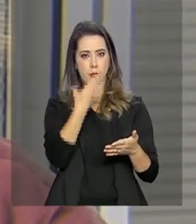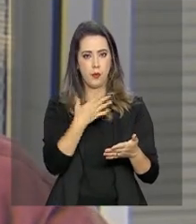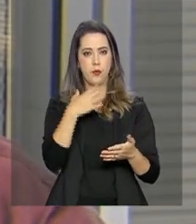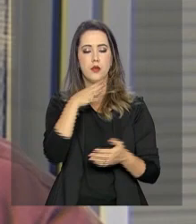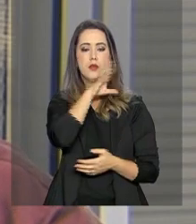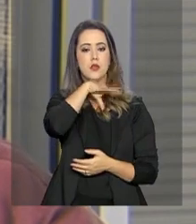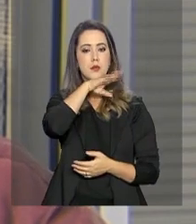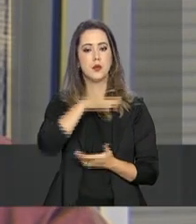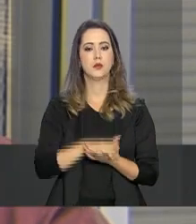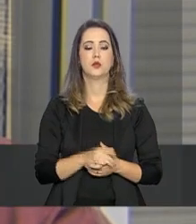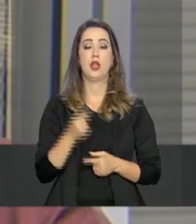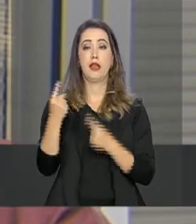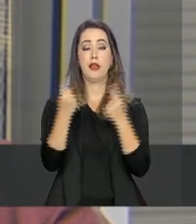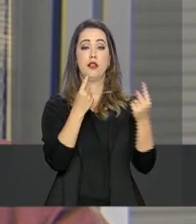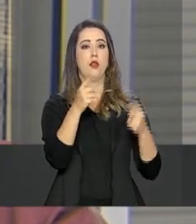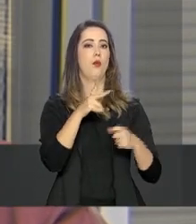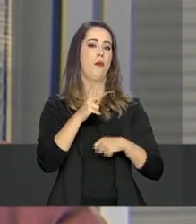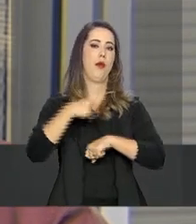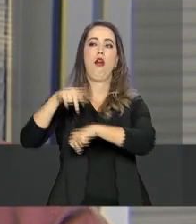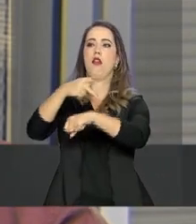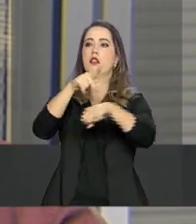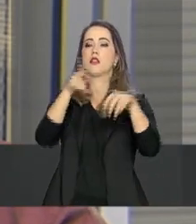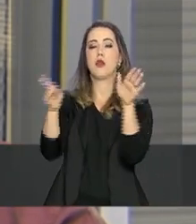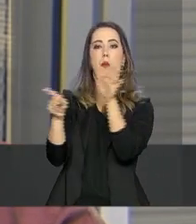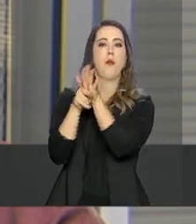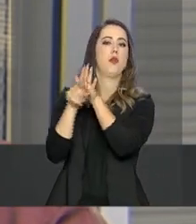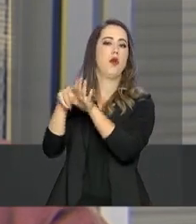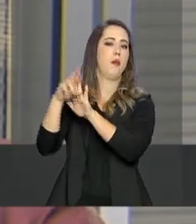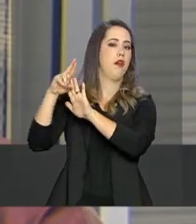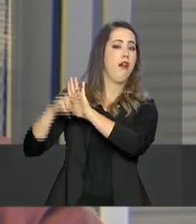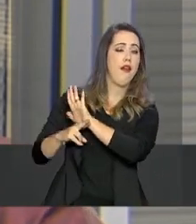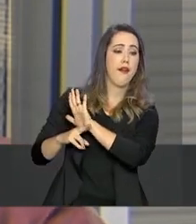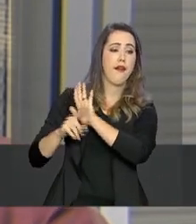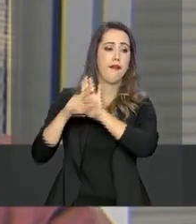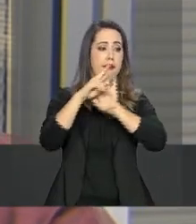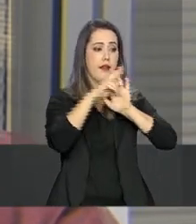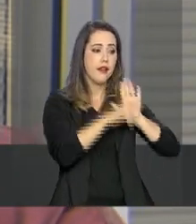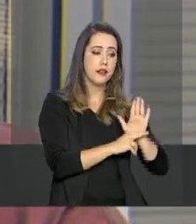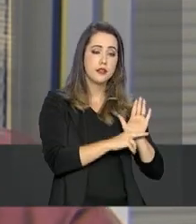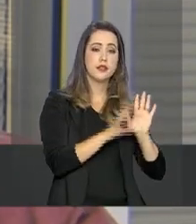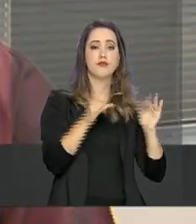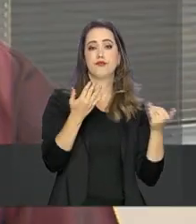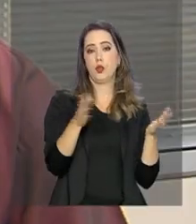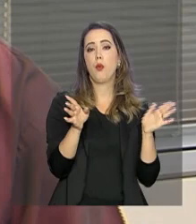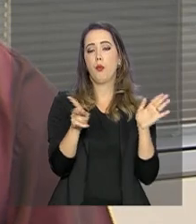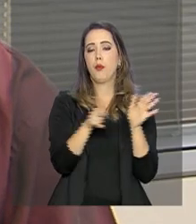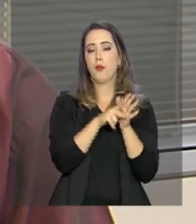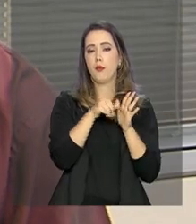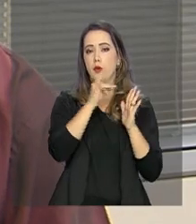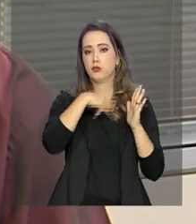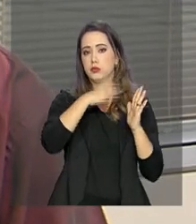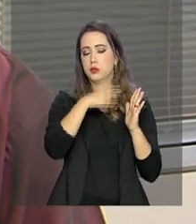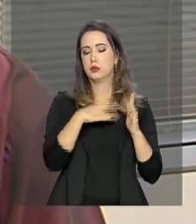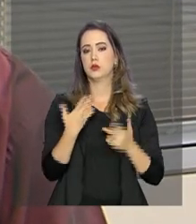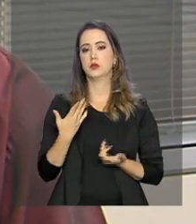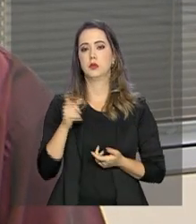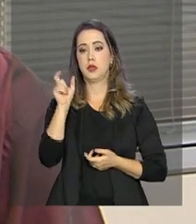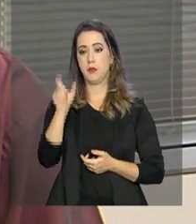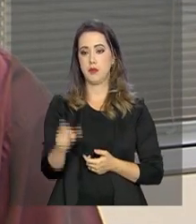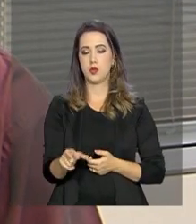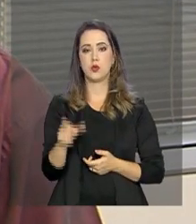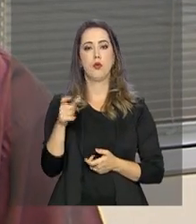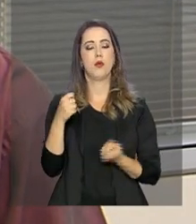exigências, né? E cada país tem o seu modelo específico de certificado. O passageiro, ele deve se